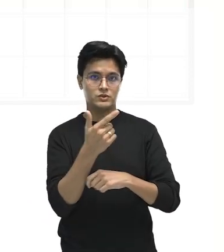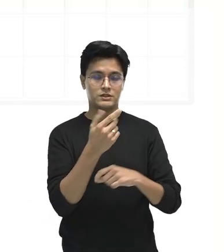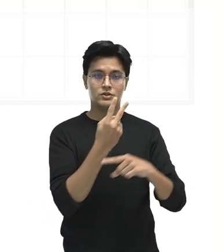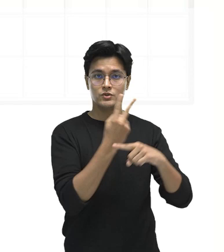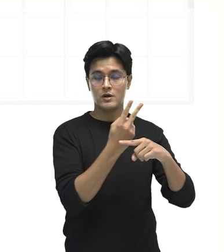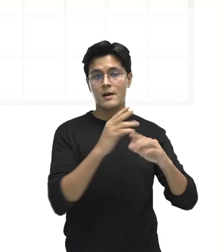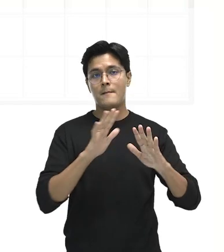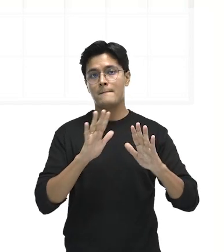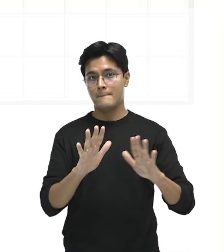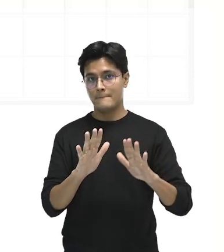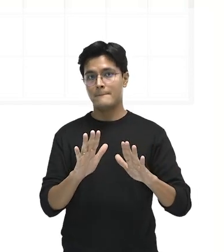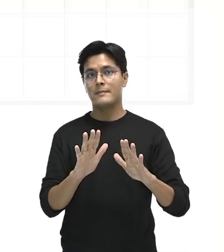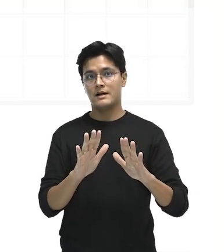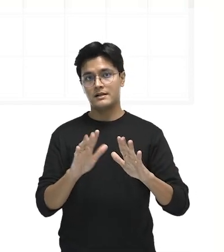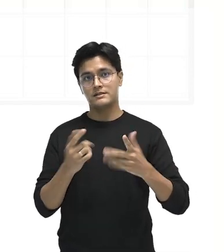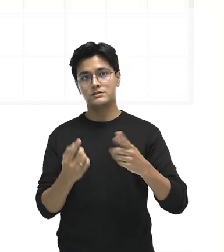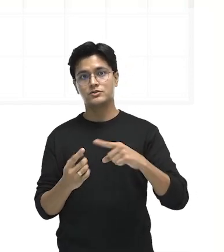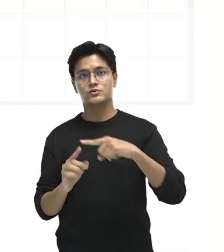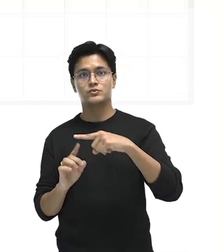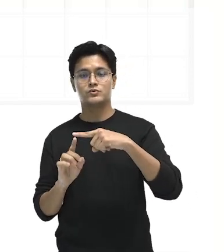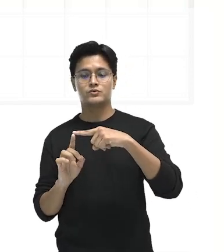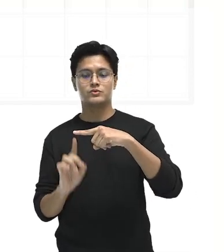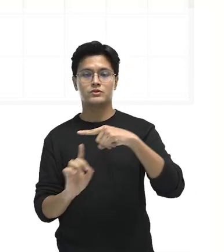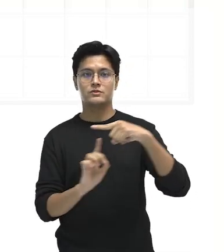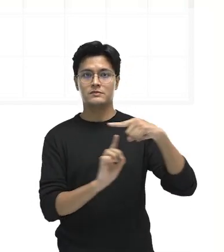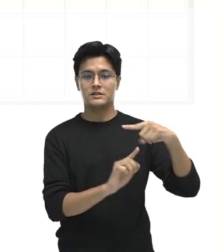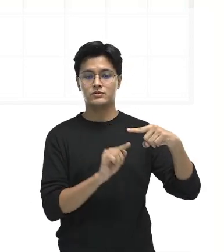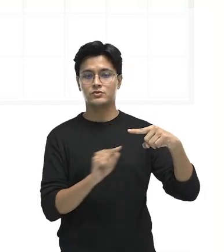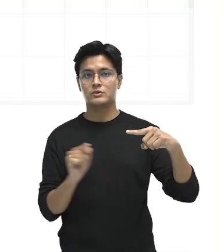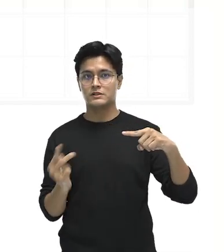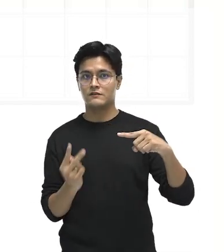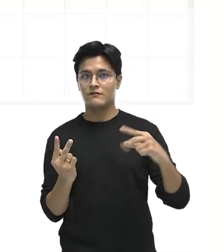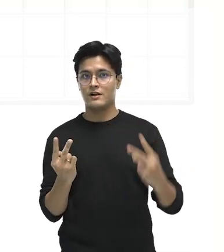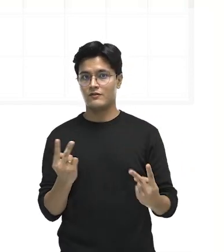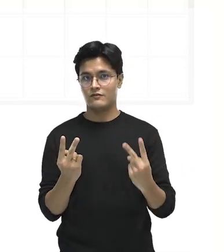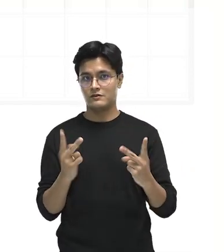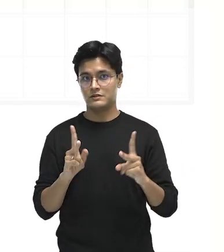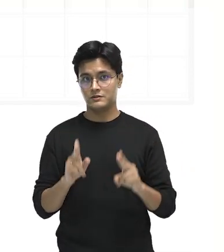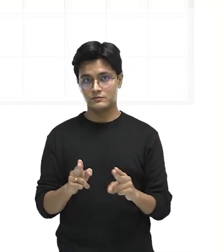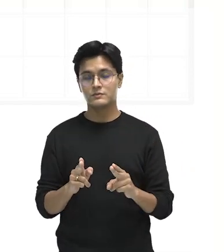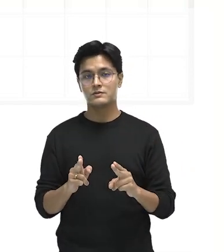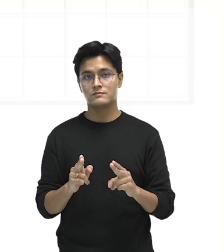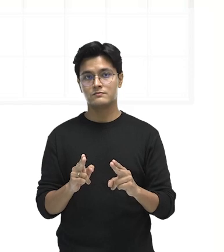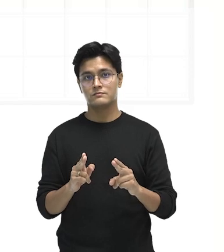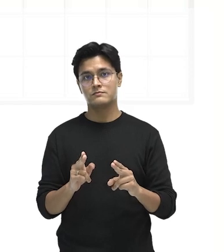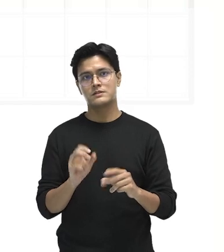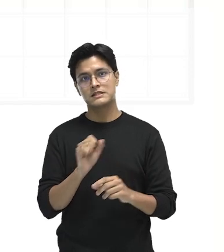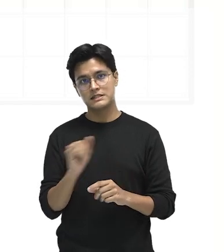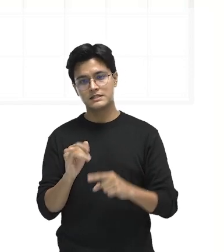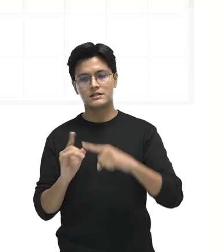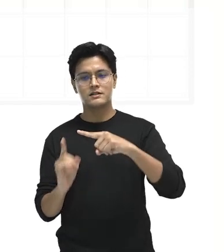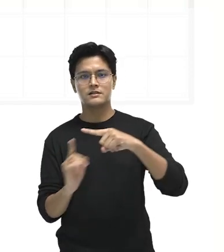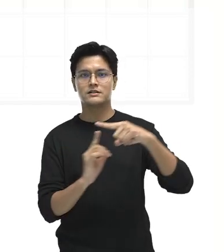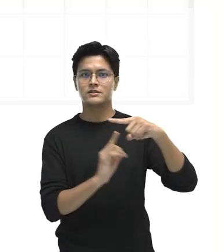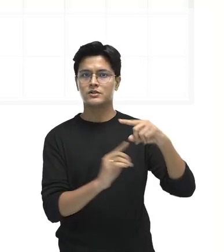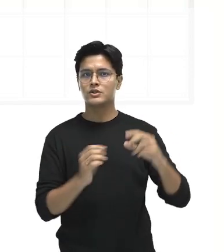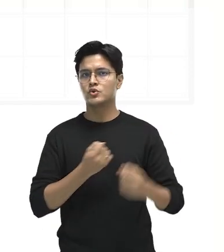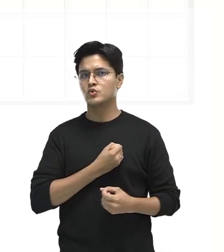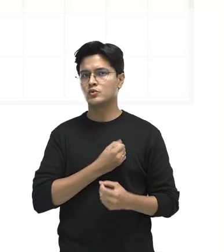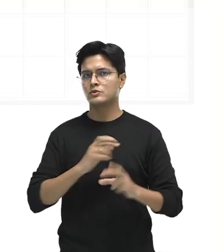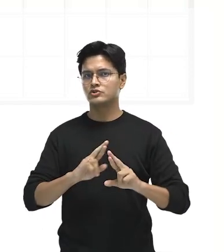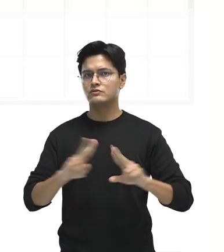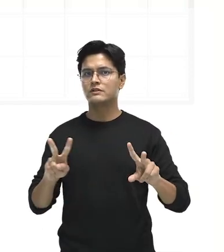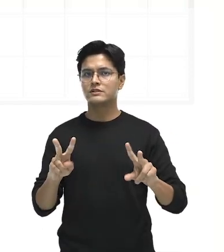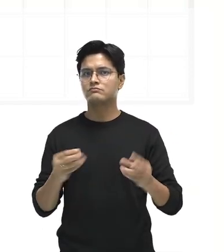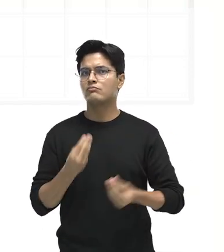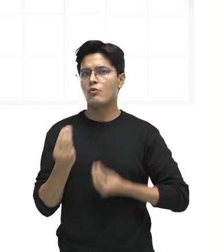nesse caso, os denominadores eles são iguais. E quando os denominadores forem diferentes? Como é que você vai fazer essa